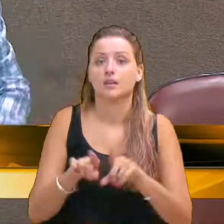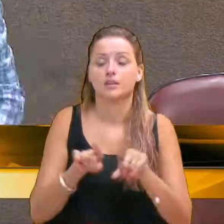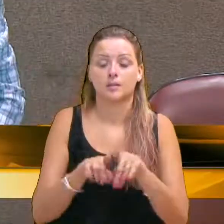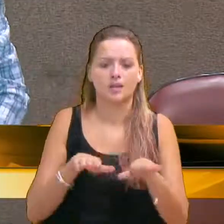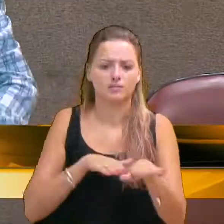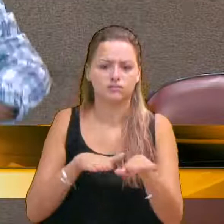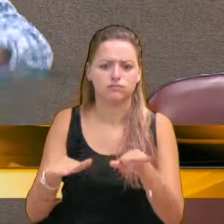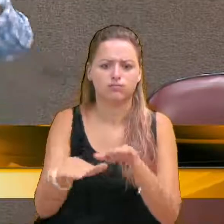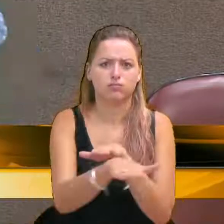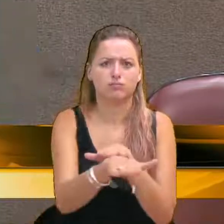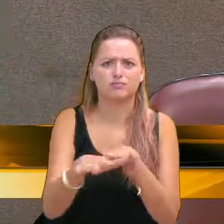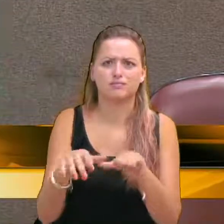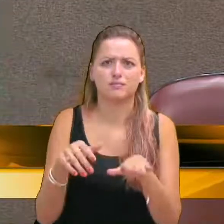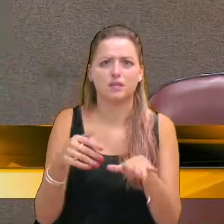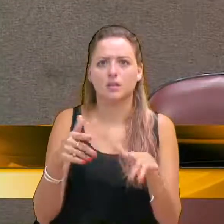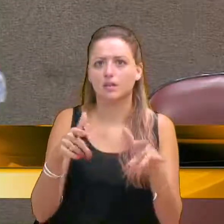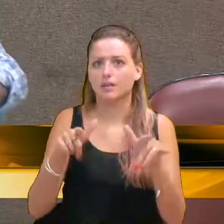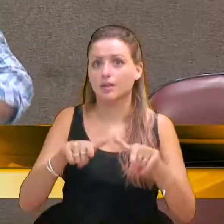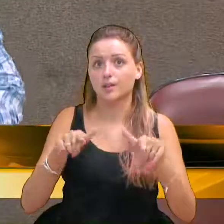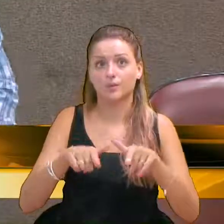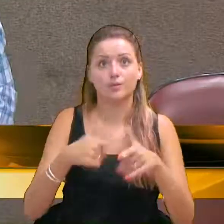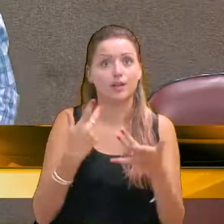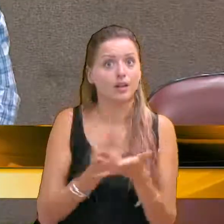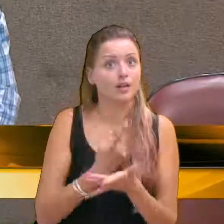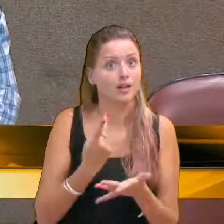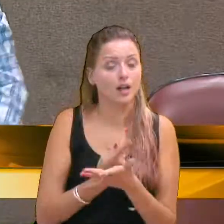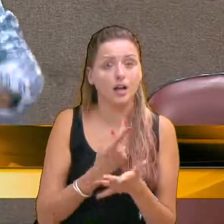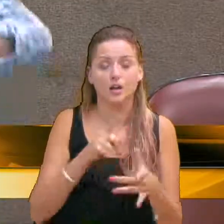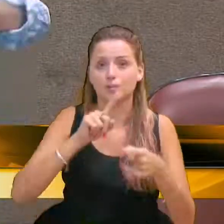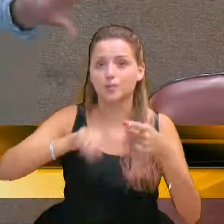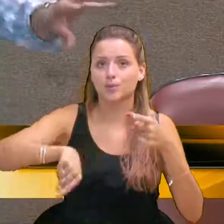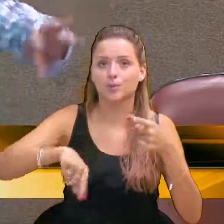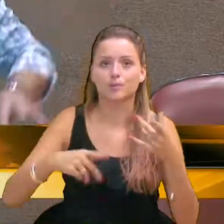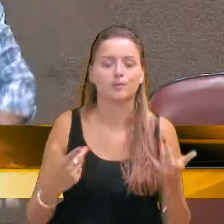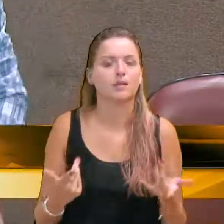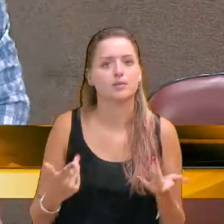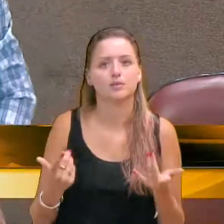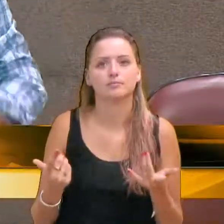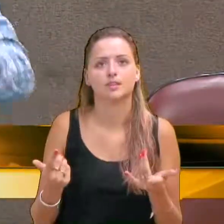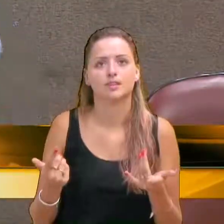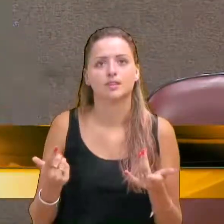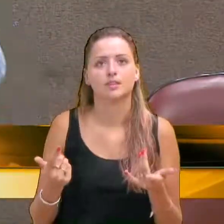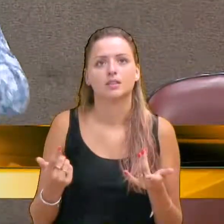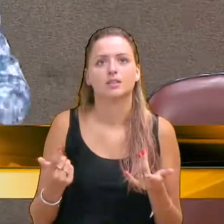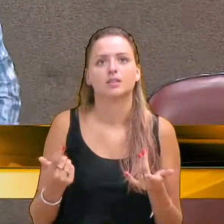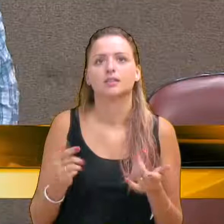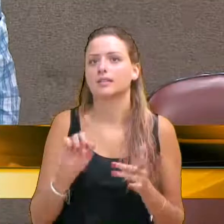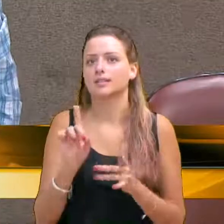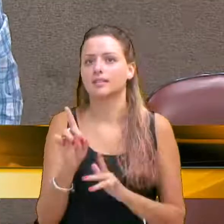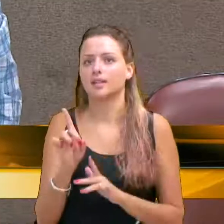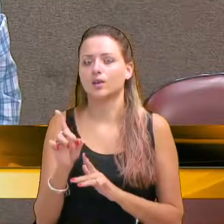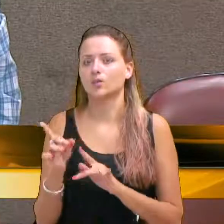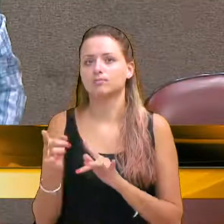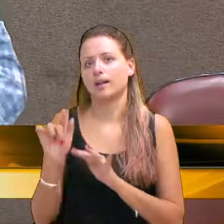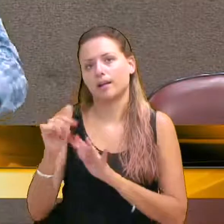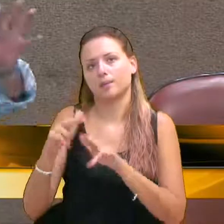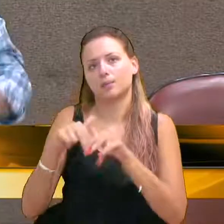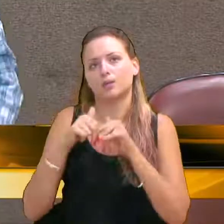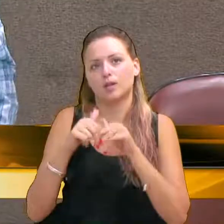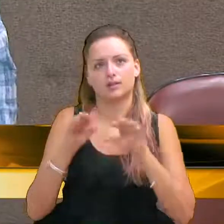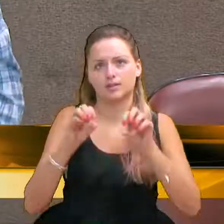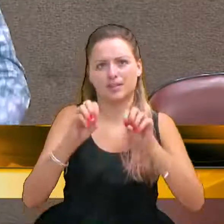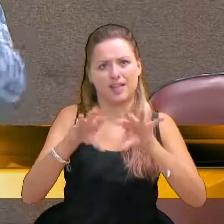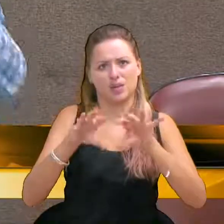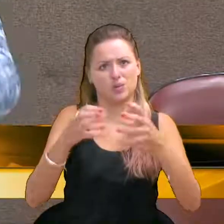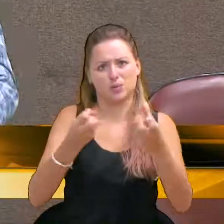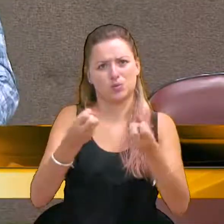ultrapassagens em locais ilegais não tem nada a ver com a questão do farol ligado.